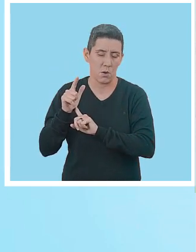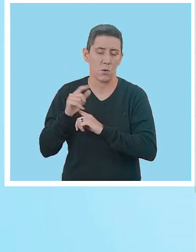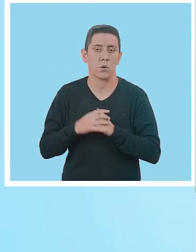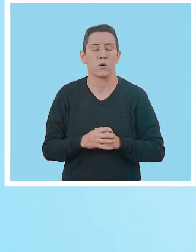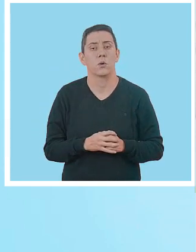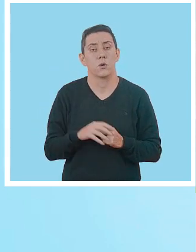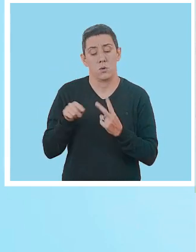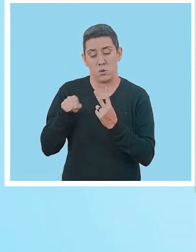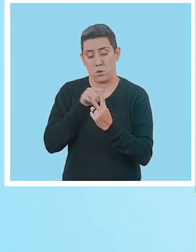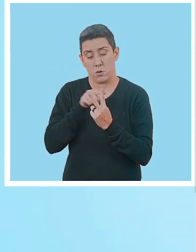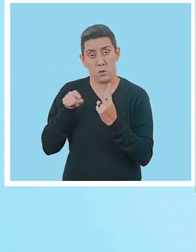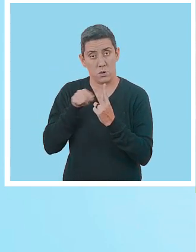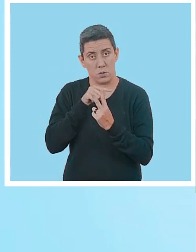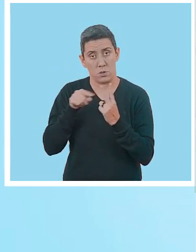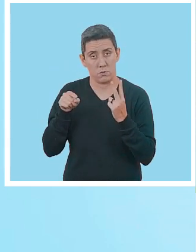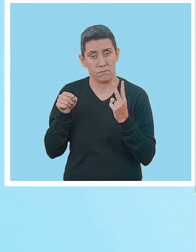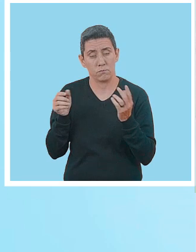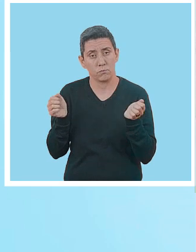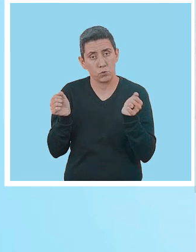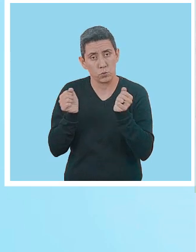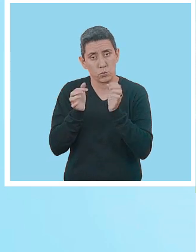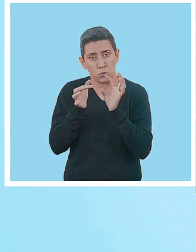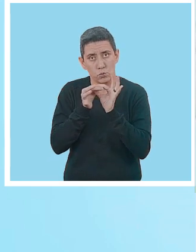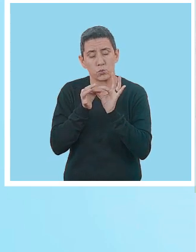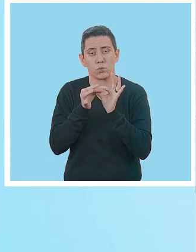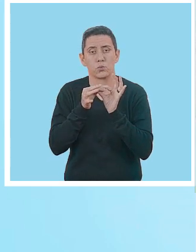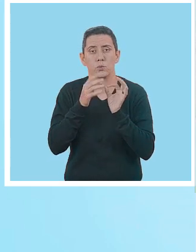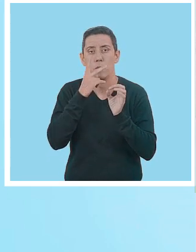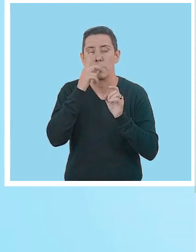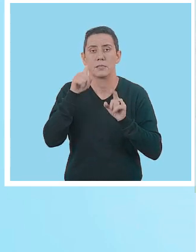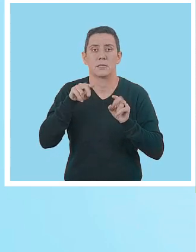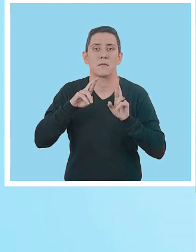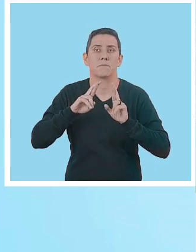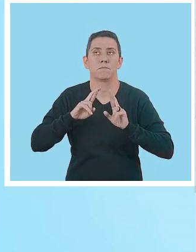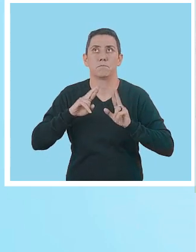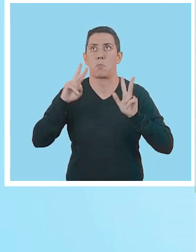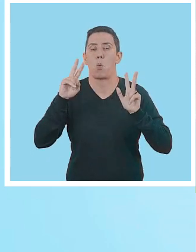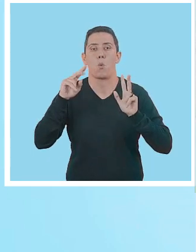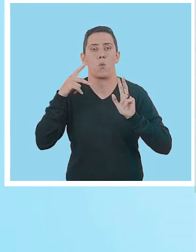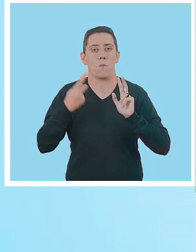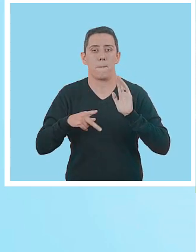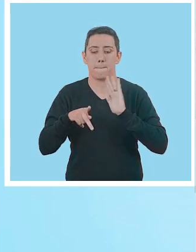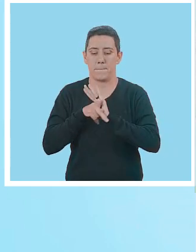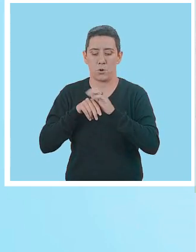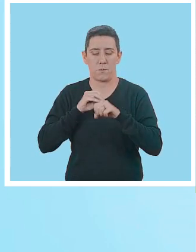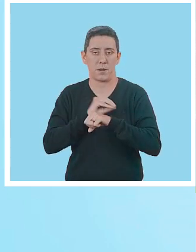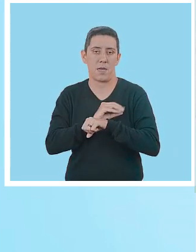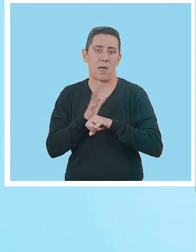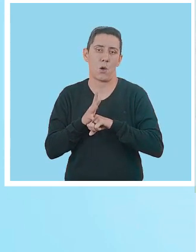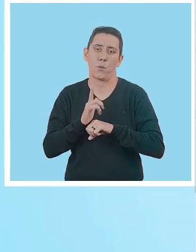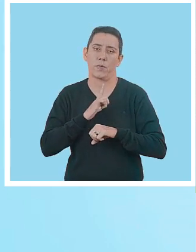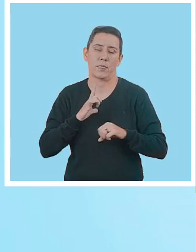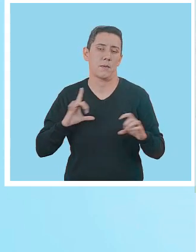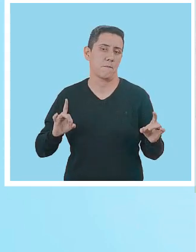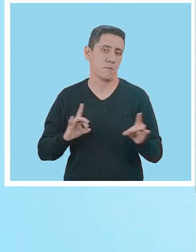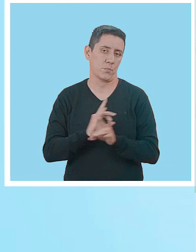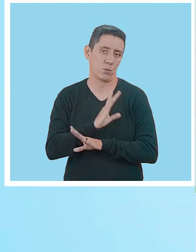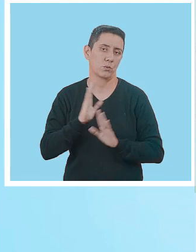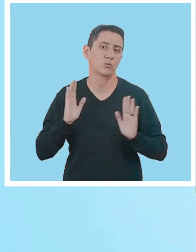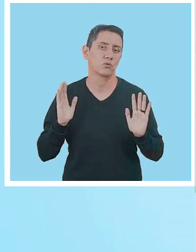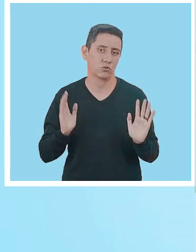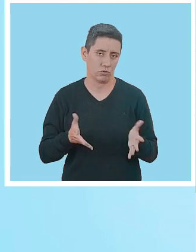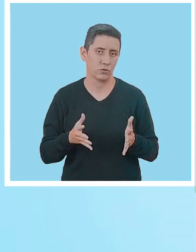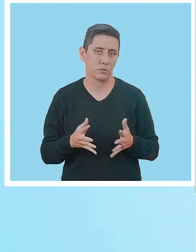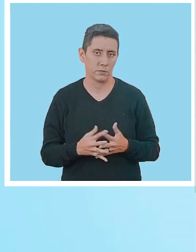combinados né E aí esse é um grande diferencial da real e porquê eu só ralei ela é